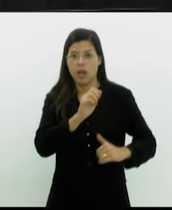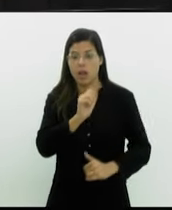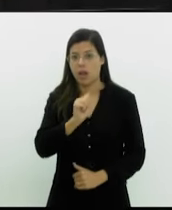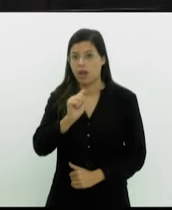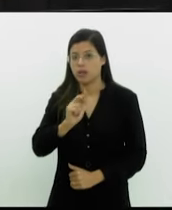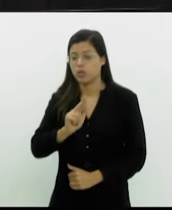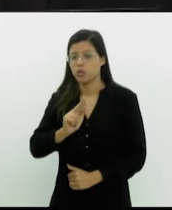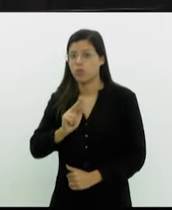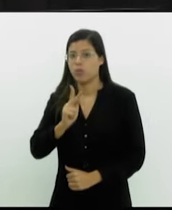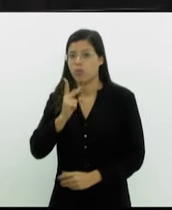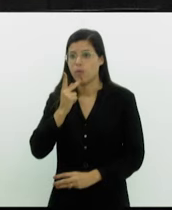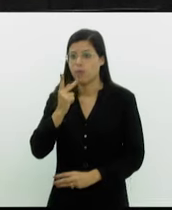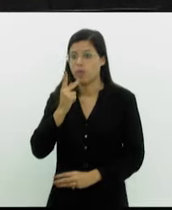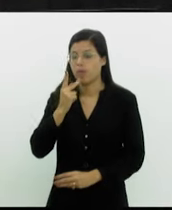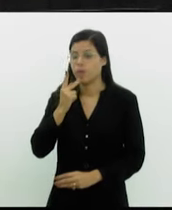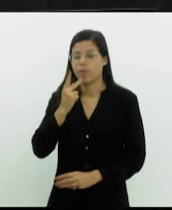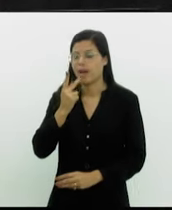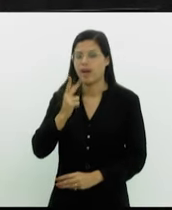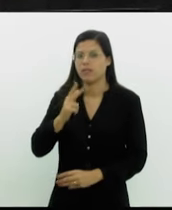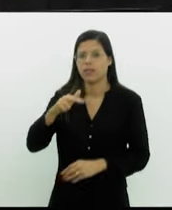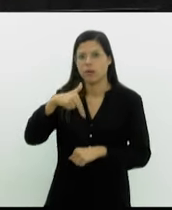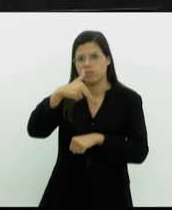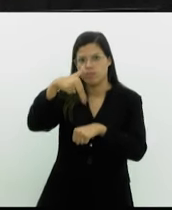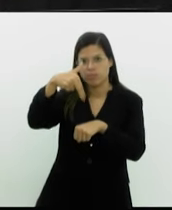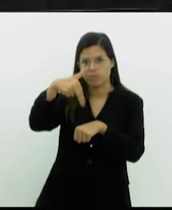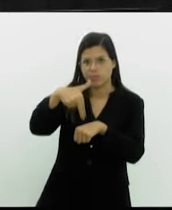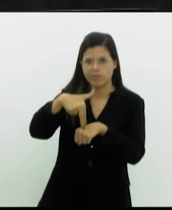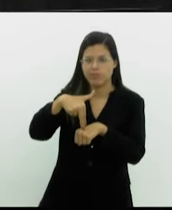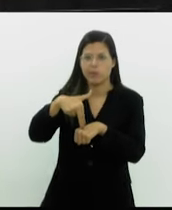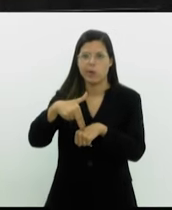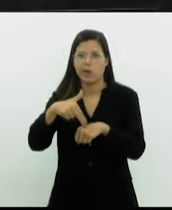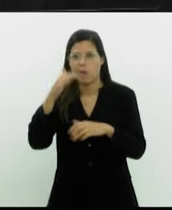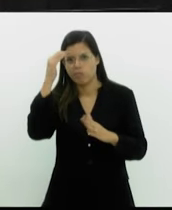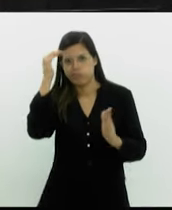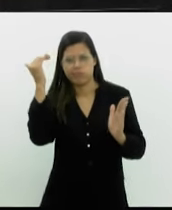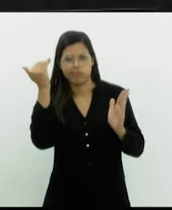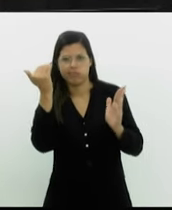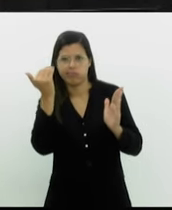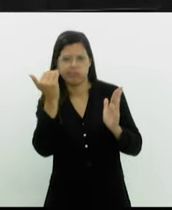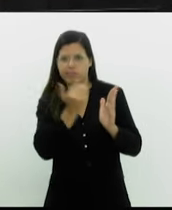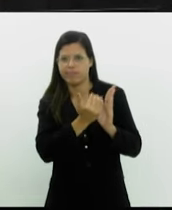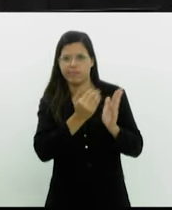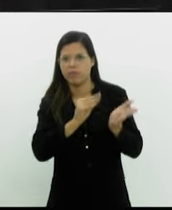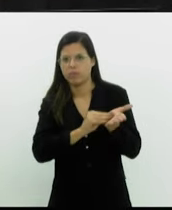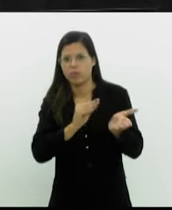União descumpriu o regime quando usurpou